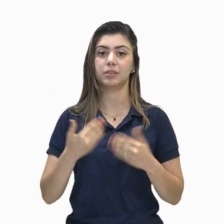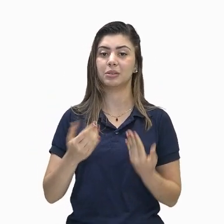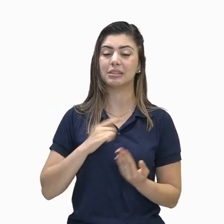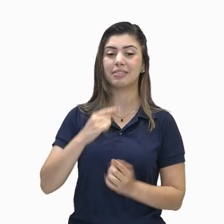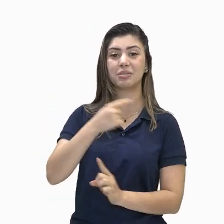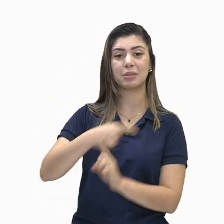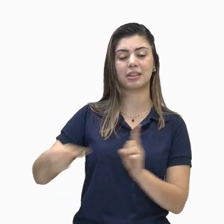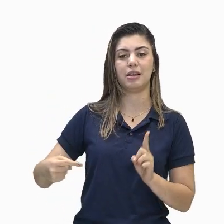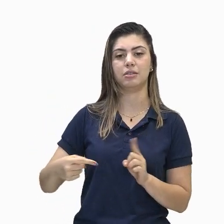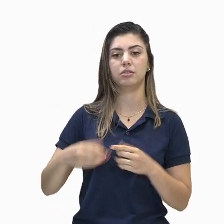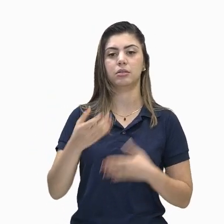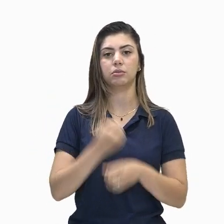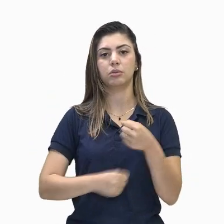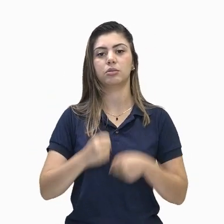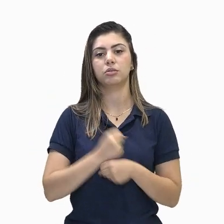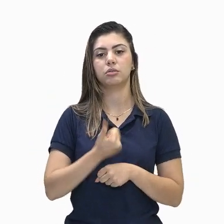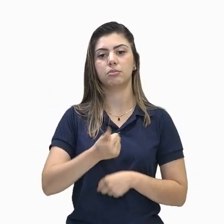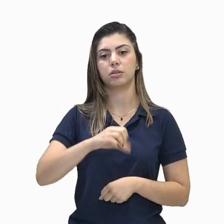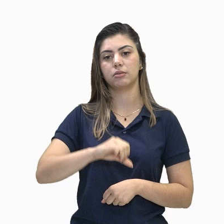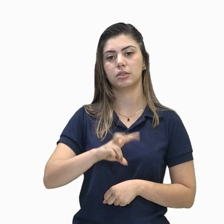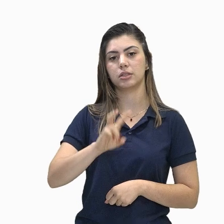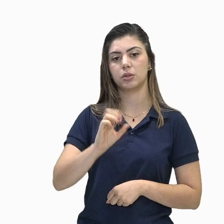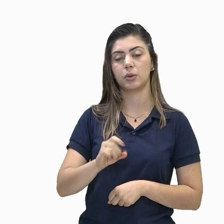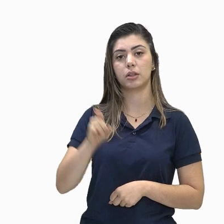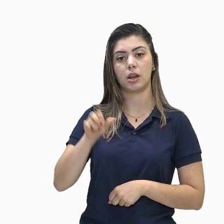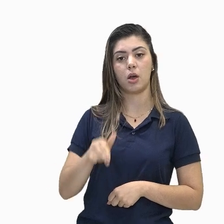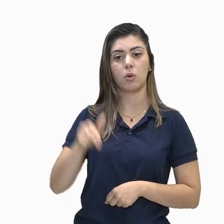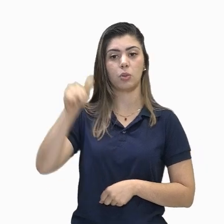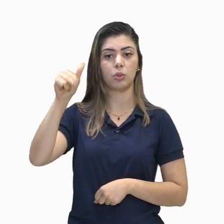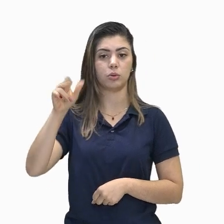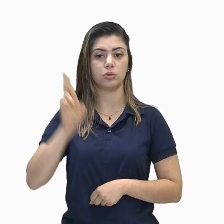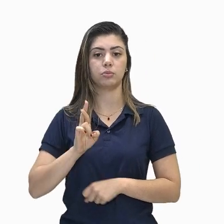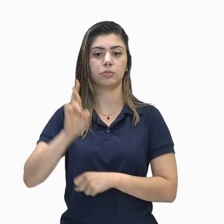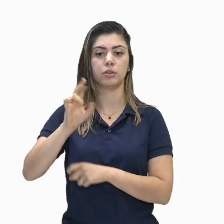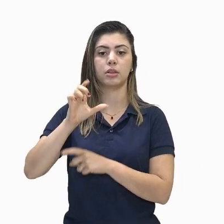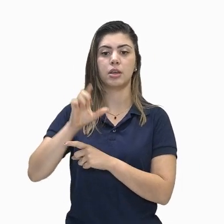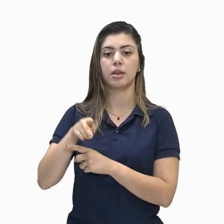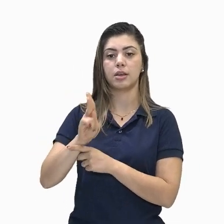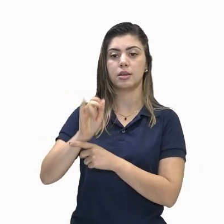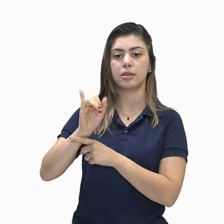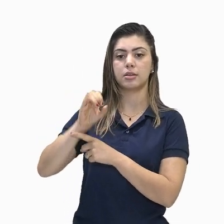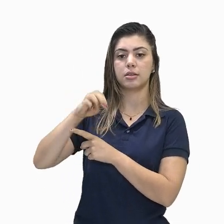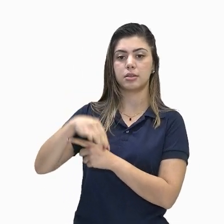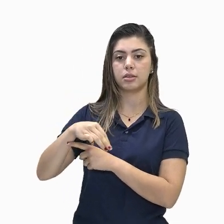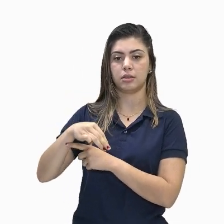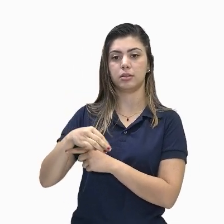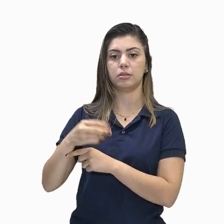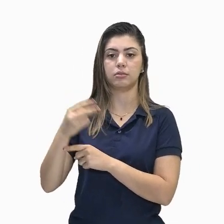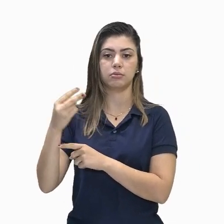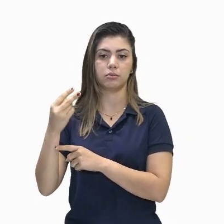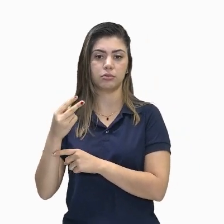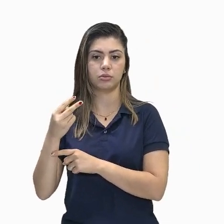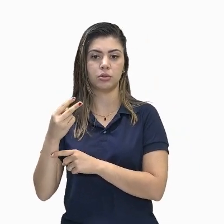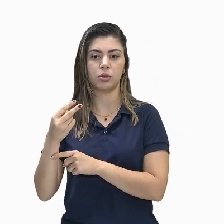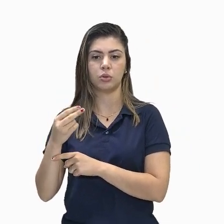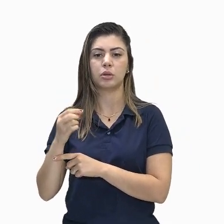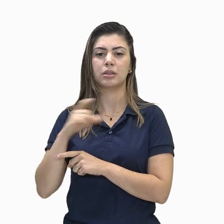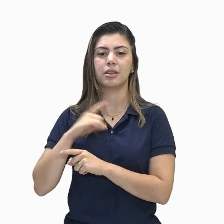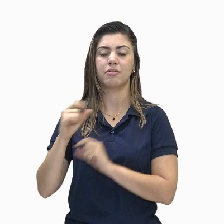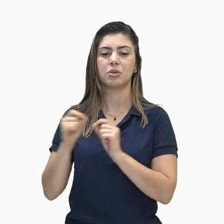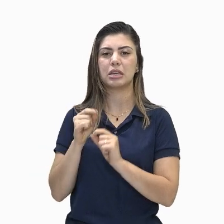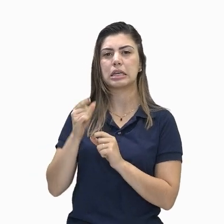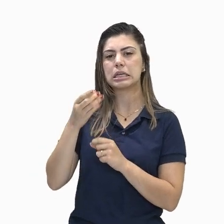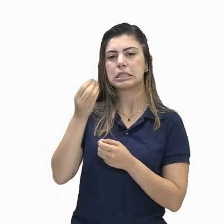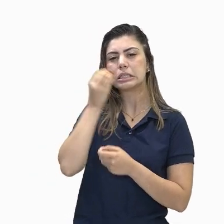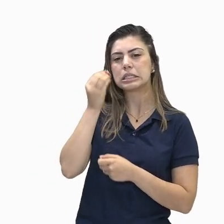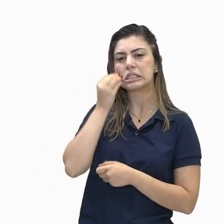ano de 1950, o norte, liderado por Kim Il-sung, invadiu o sul, buscando